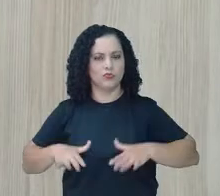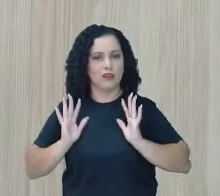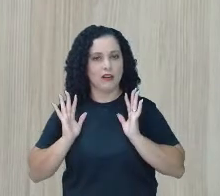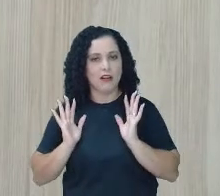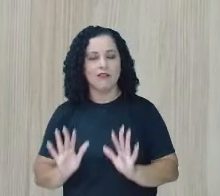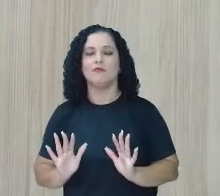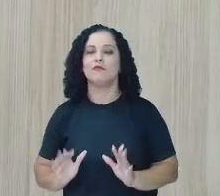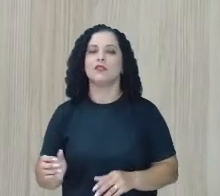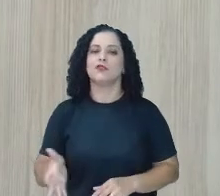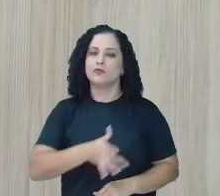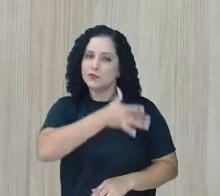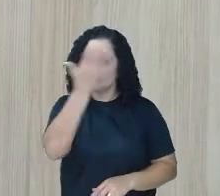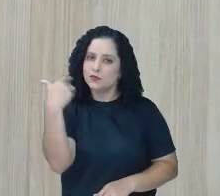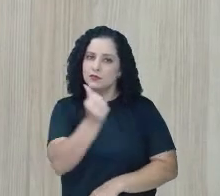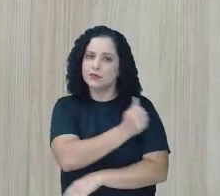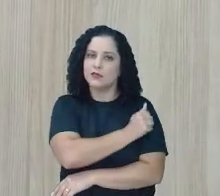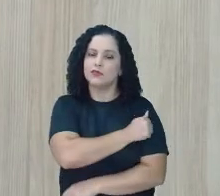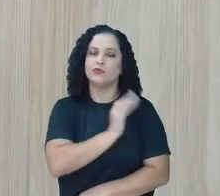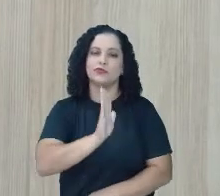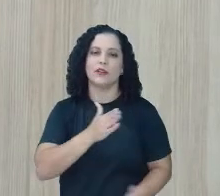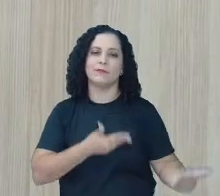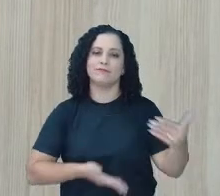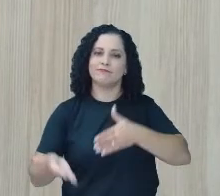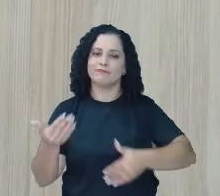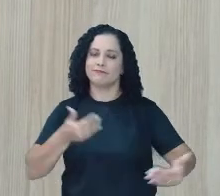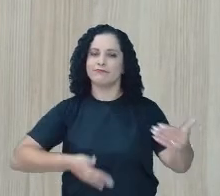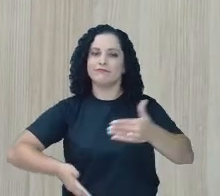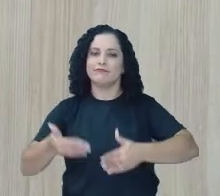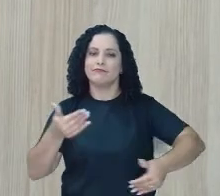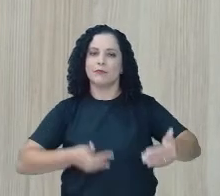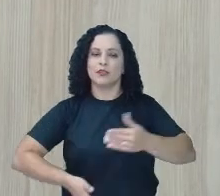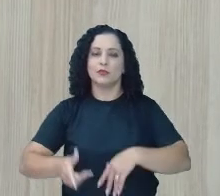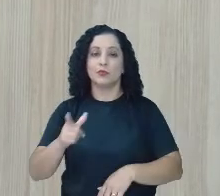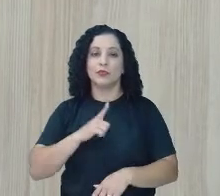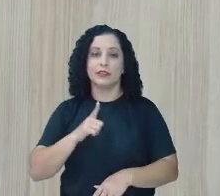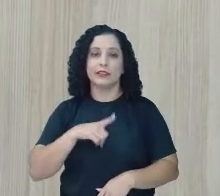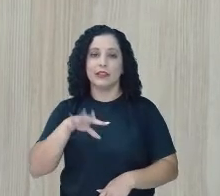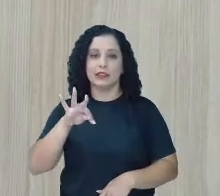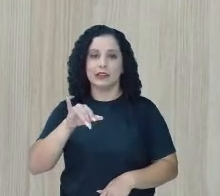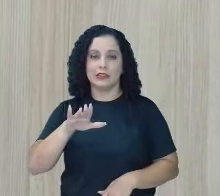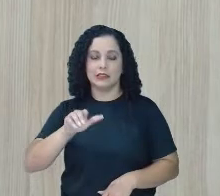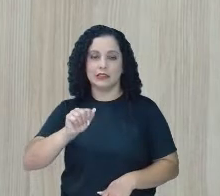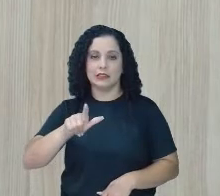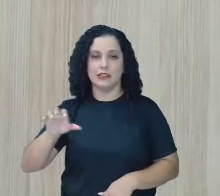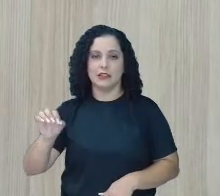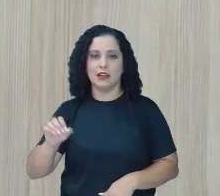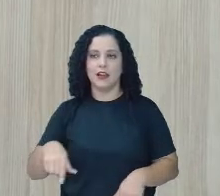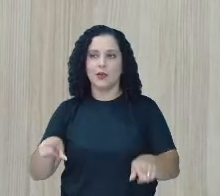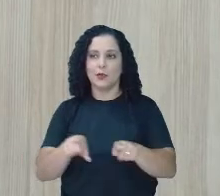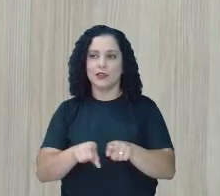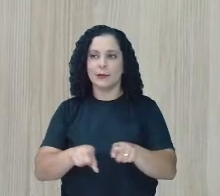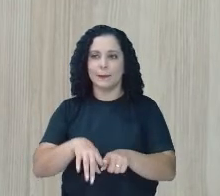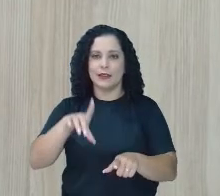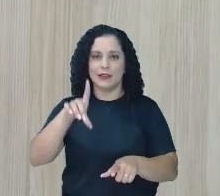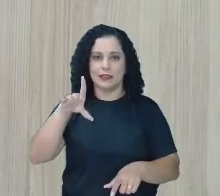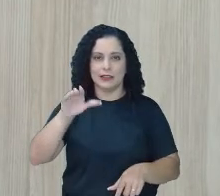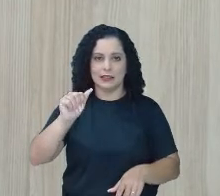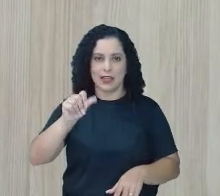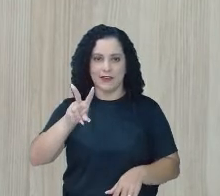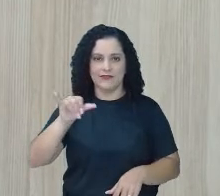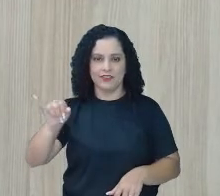na aula, né? Continuando da aula anterior, né? A gente tem aqui, ó, o Tiago, temos o Davi, a